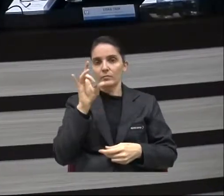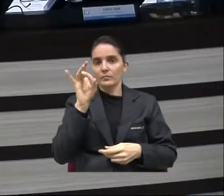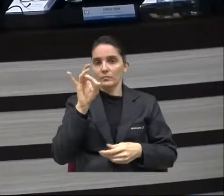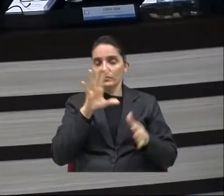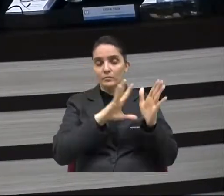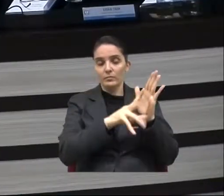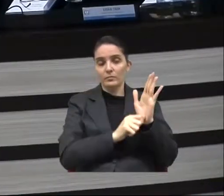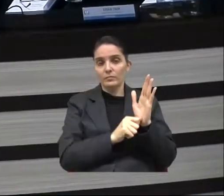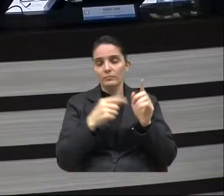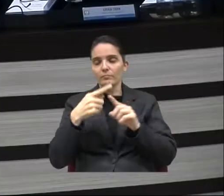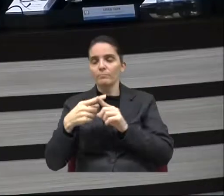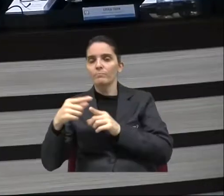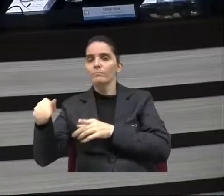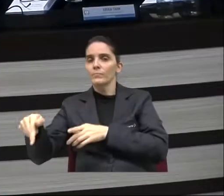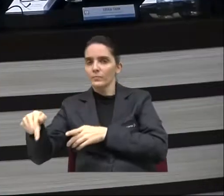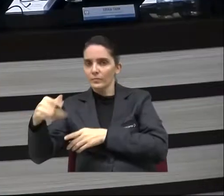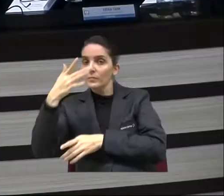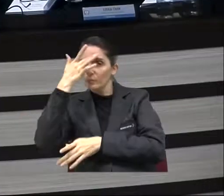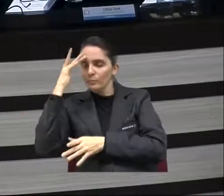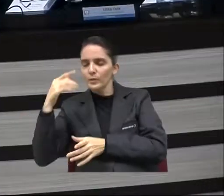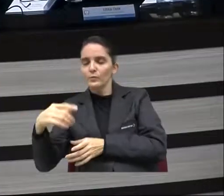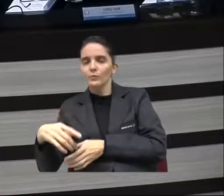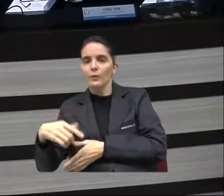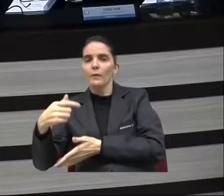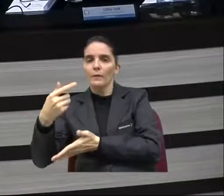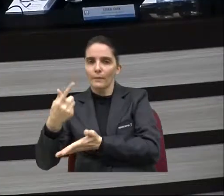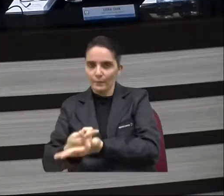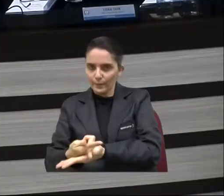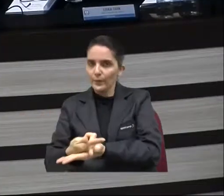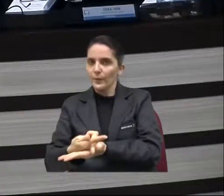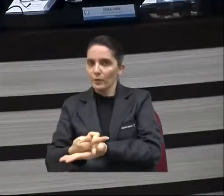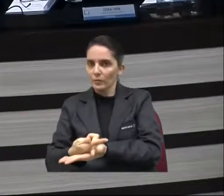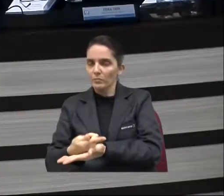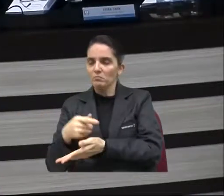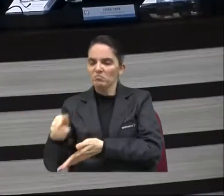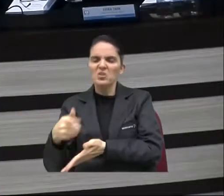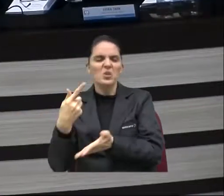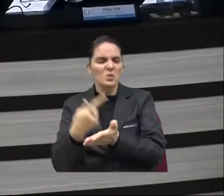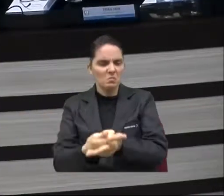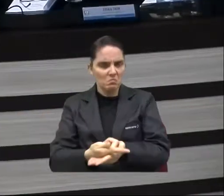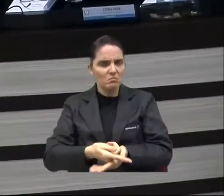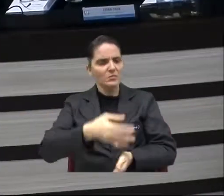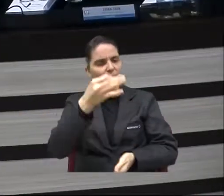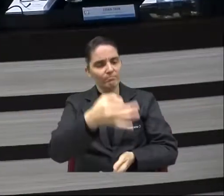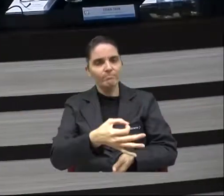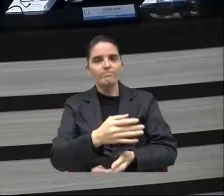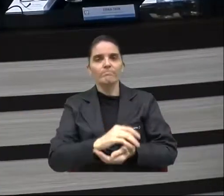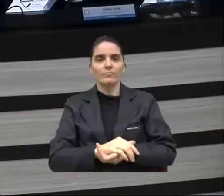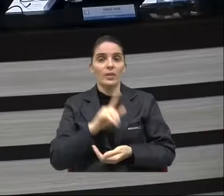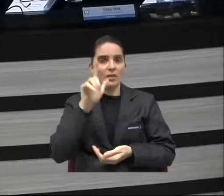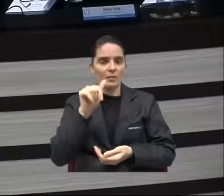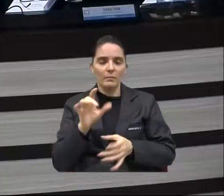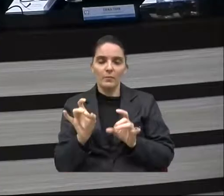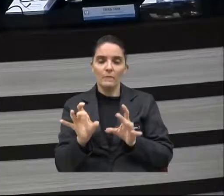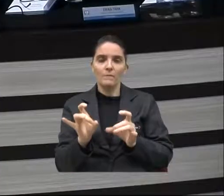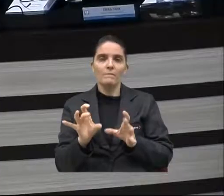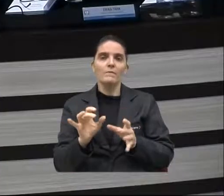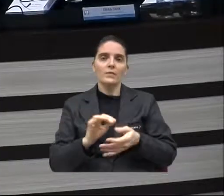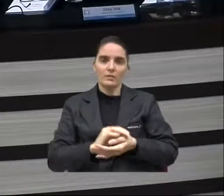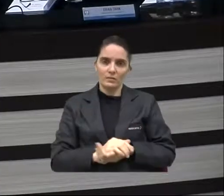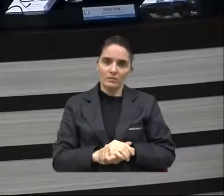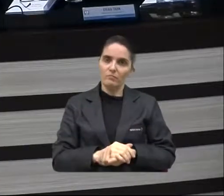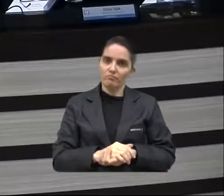ladrão porque tem um comprador. E o comprador não quer nem saber, ele compra mesmo. Ele compra, ainda